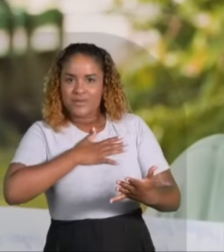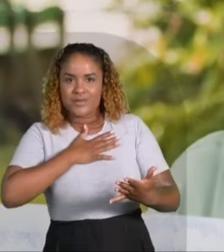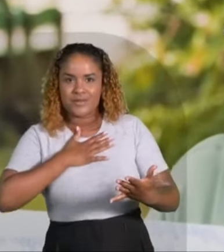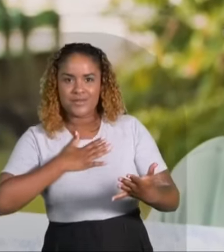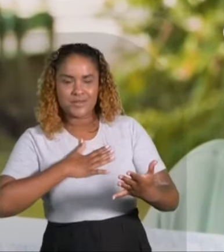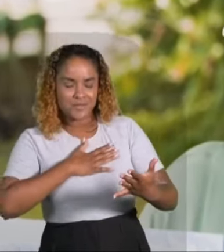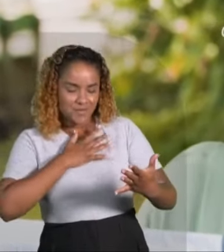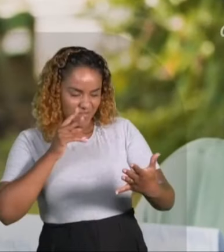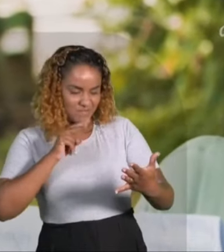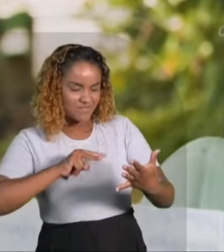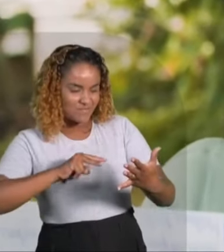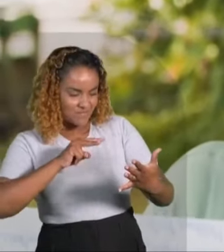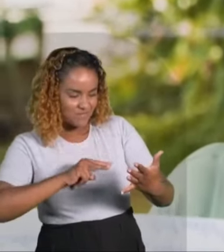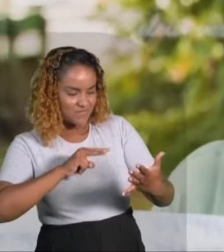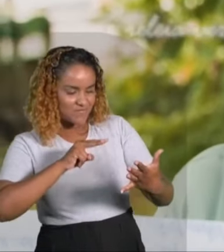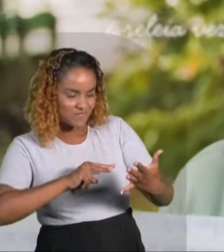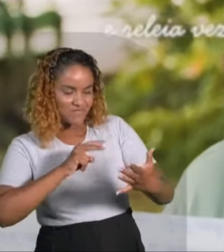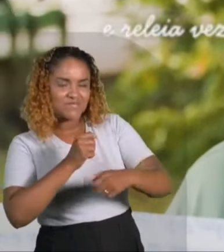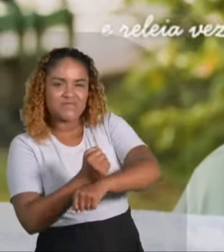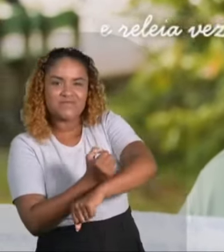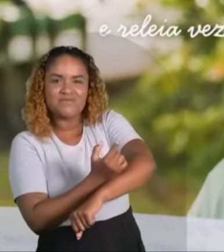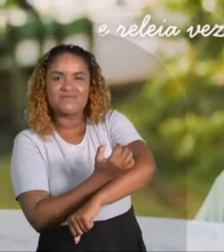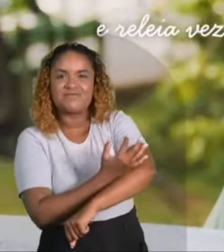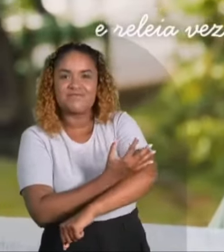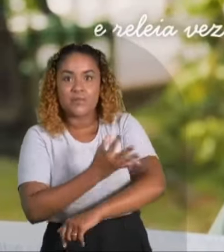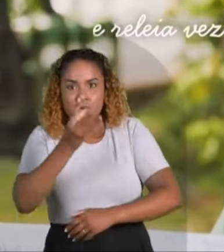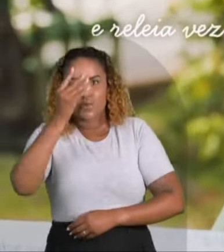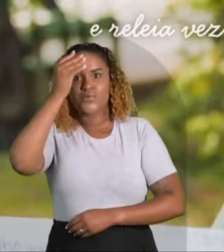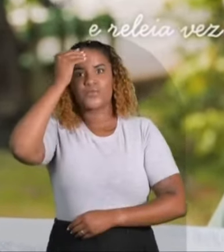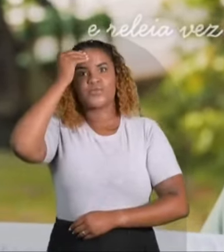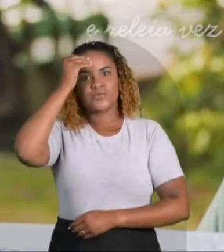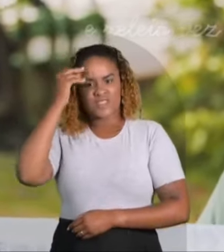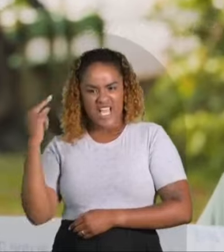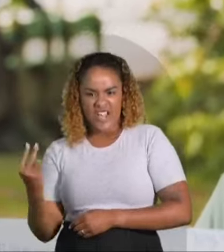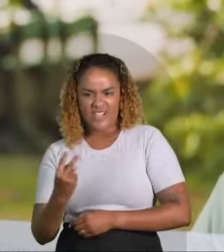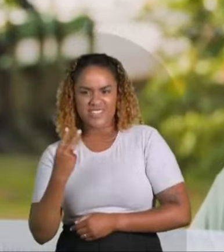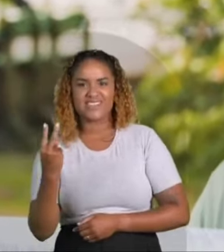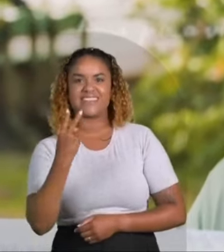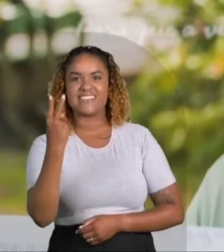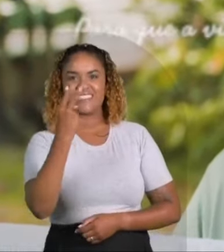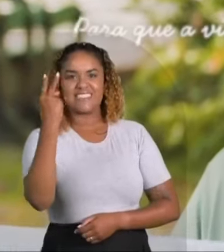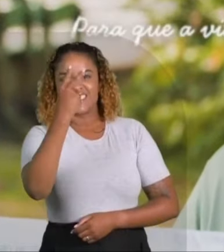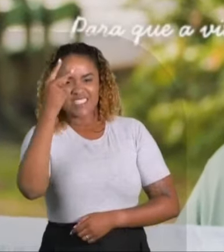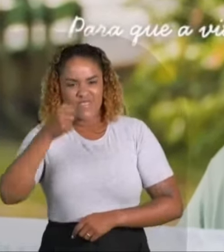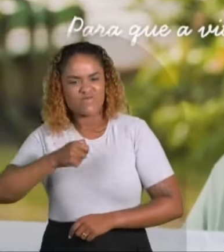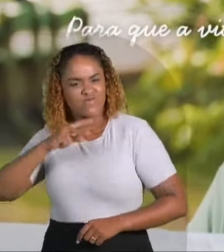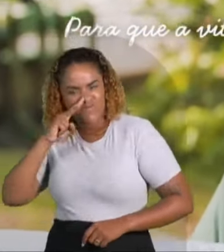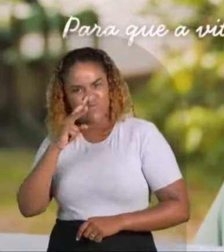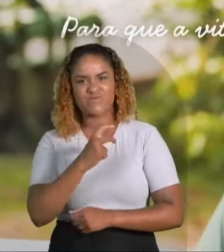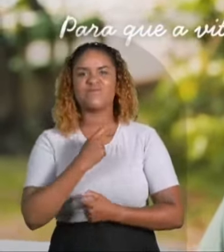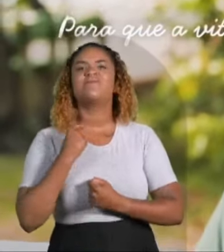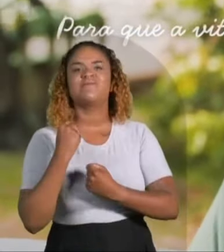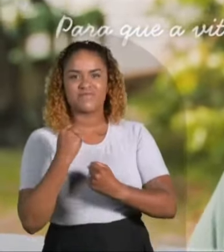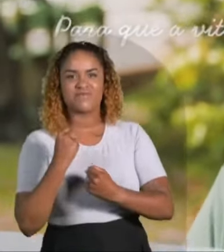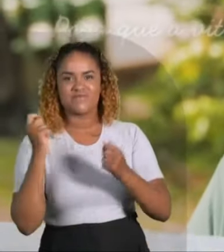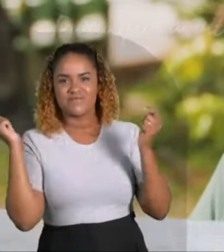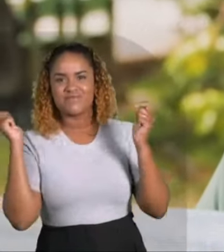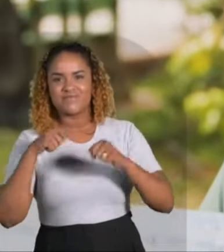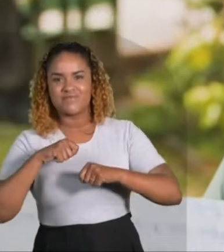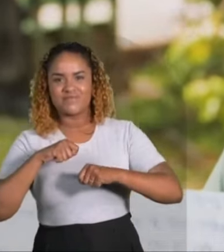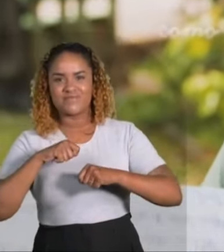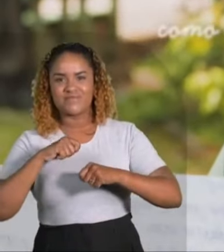lado esquerdo do peito, e releia vez por outra para não perder o rumo, para que a vitória chegue com seu passo firme e